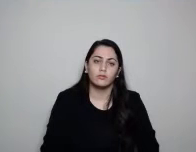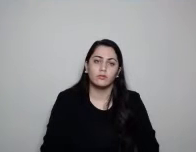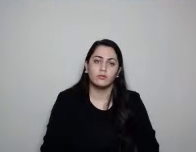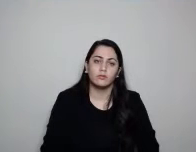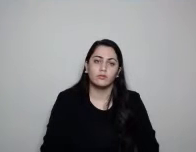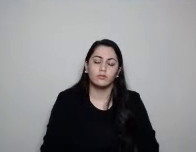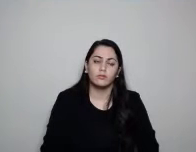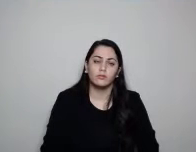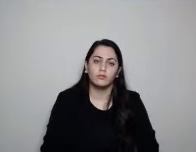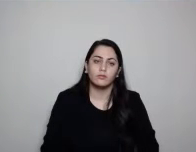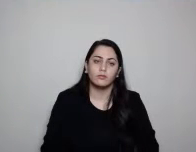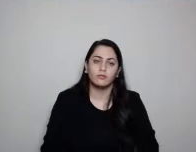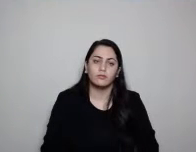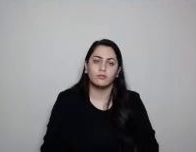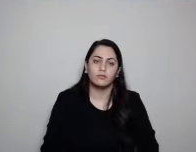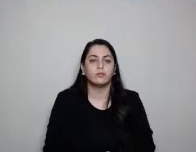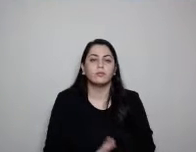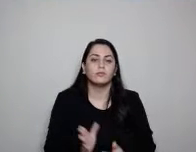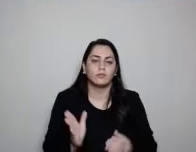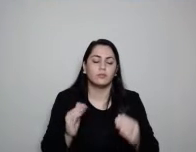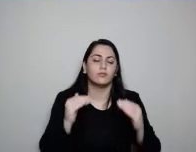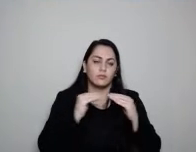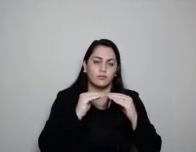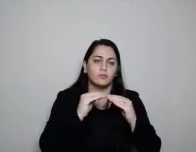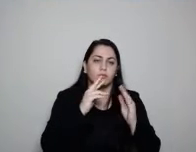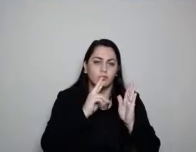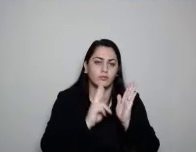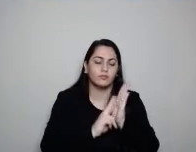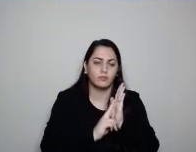Voto com o voto do relator, presidente. O voto do relator,